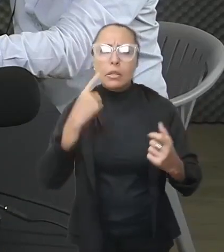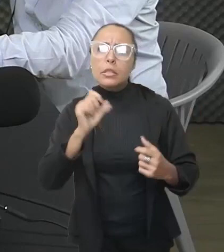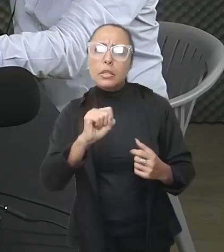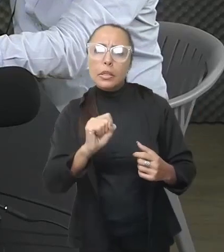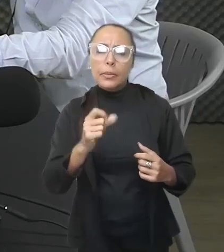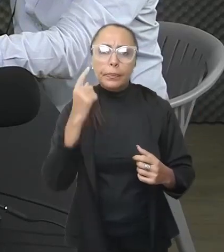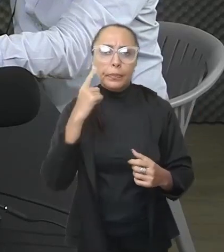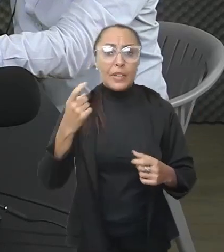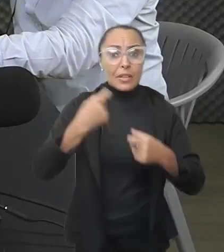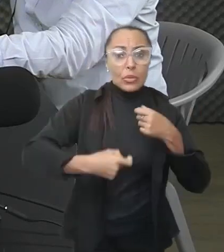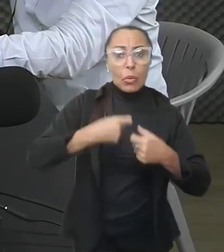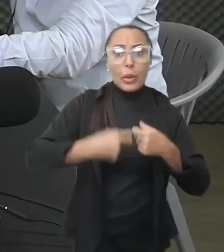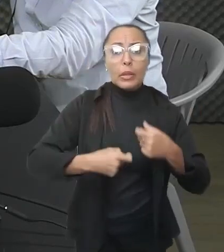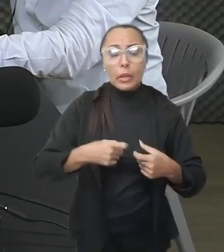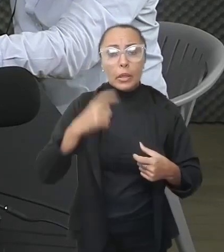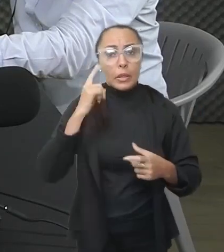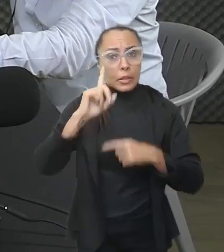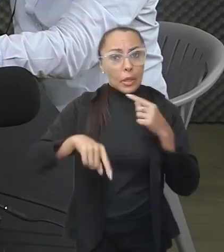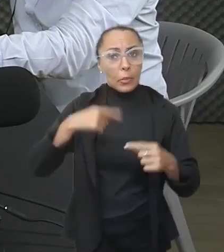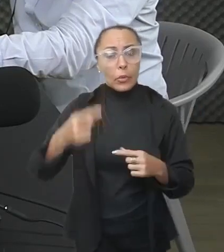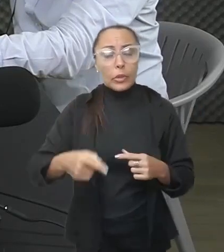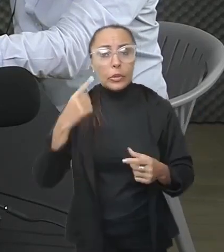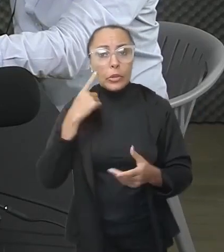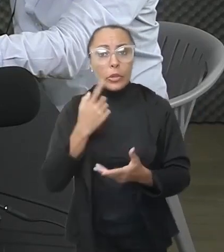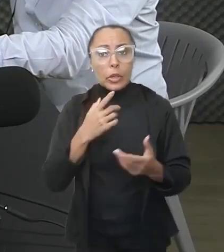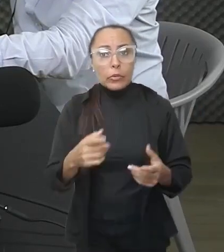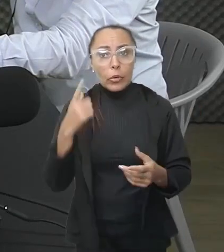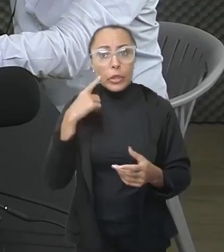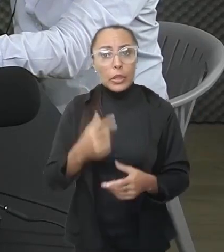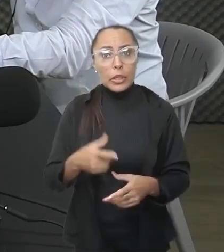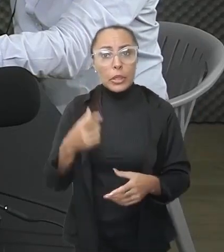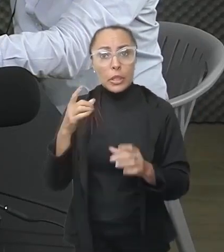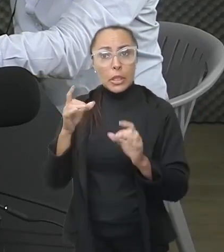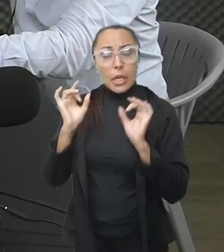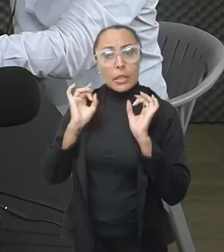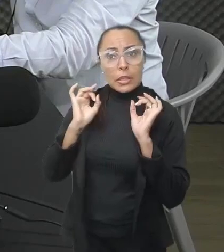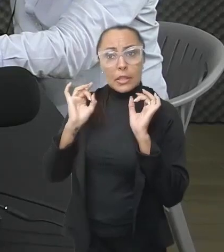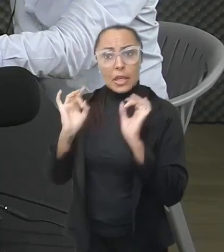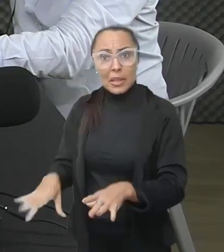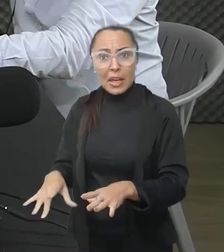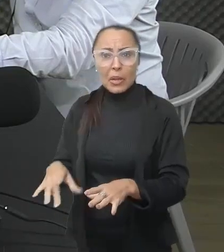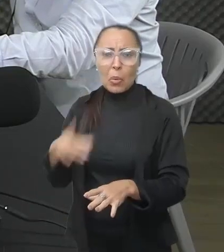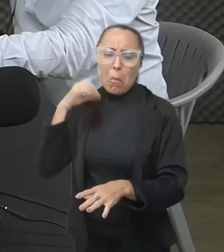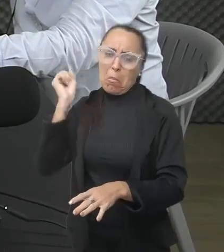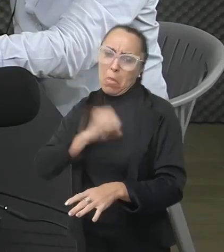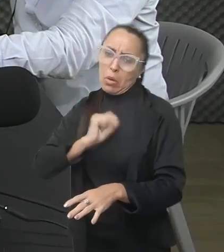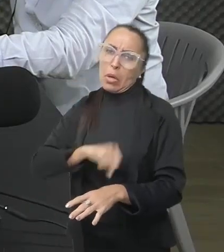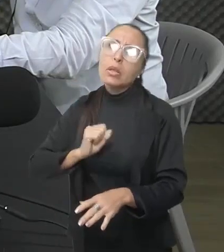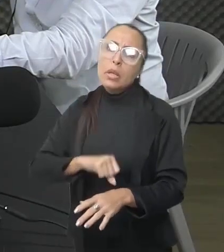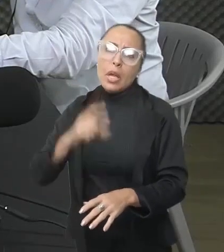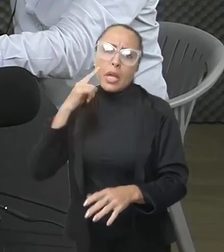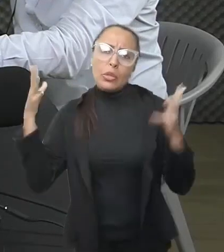violentada sexualmente e depois foi, né, exterminada com requinte de crueldade. Inclusive, toda